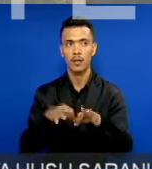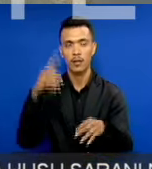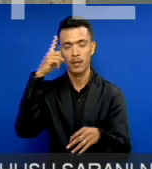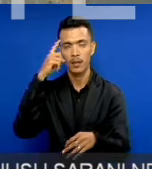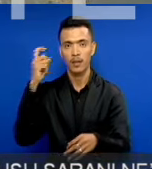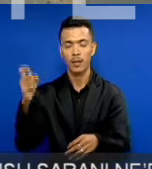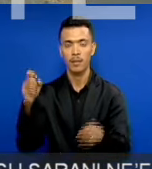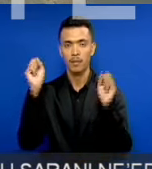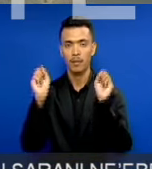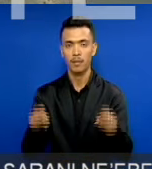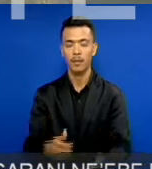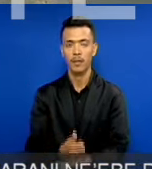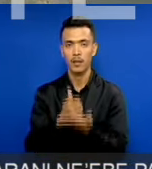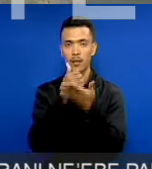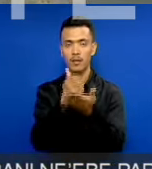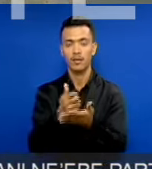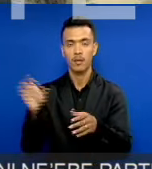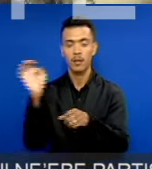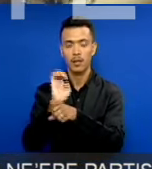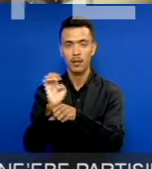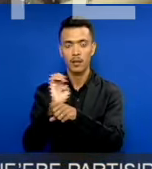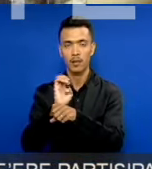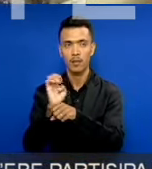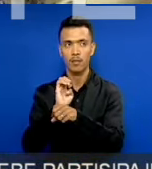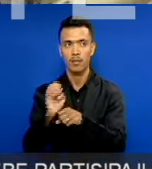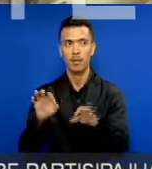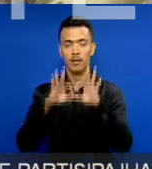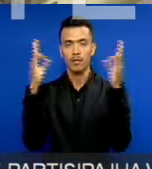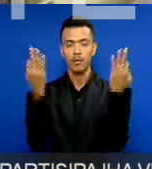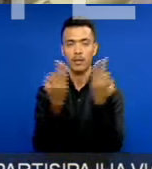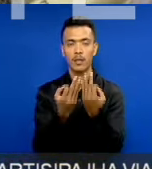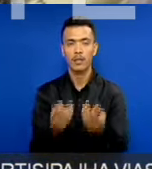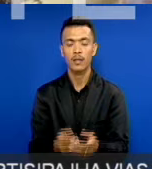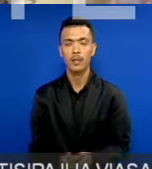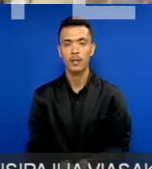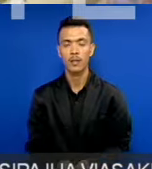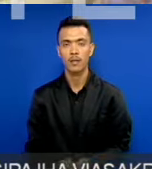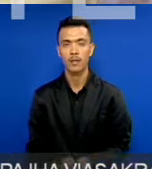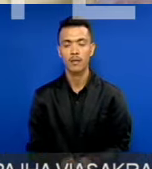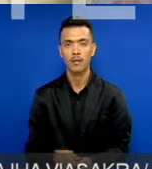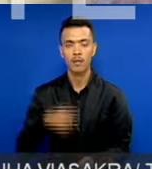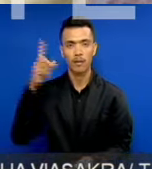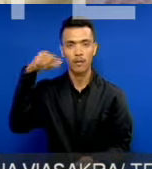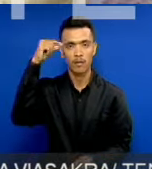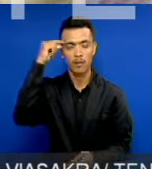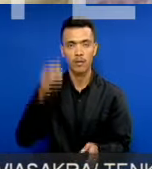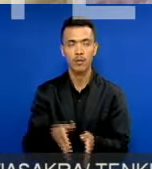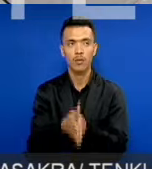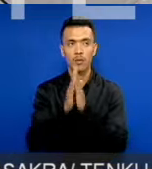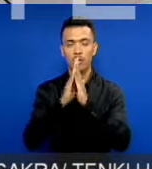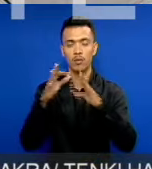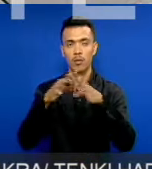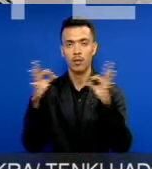Também, bela ajuda a crescimento da economia, família na nação. Governante em russo atuaria